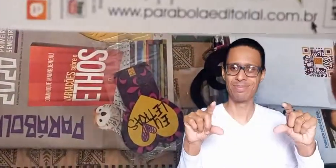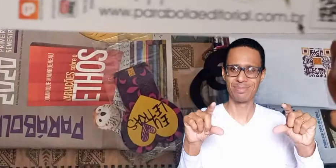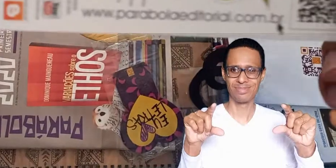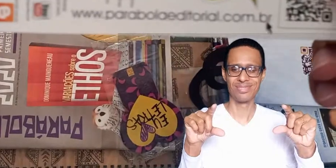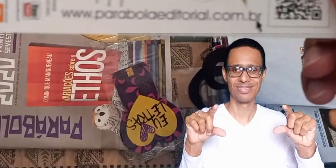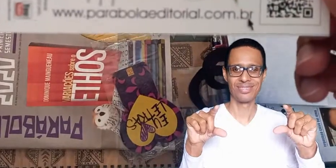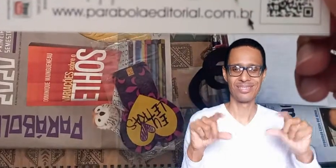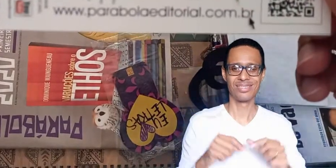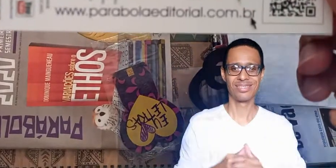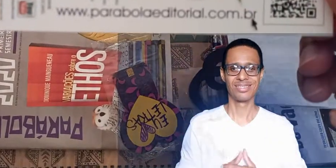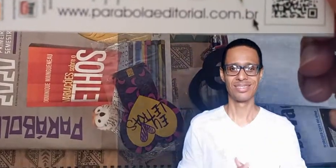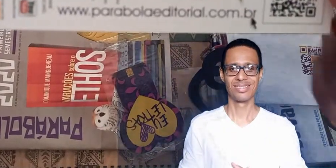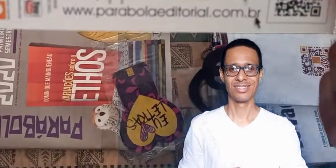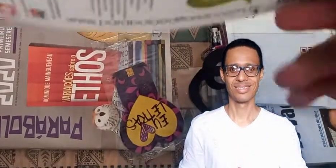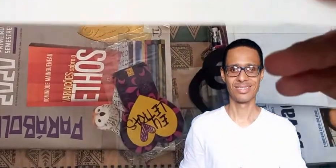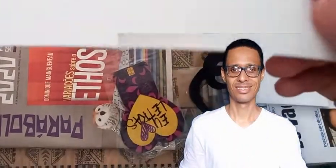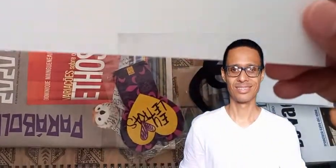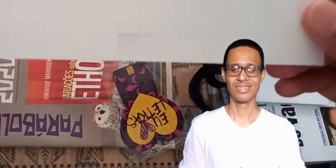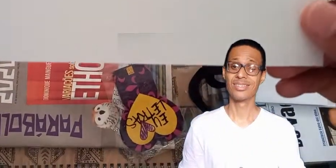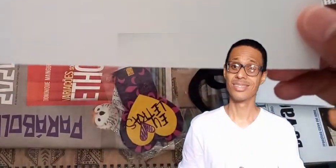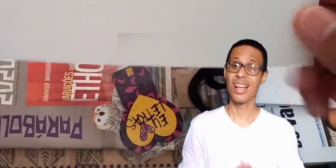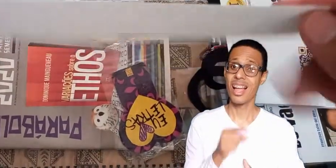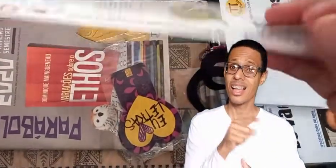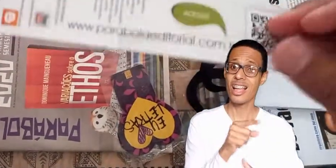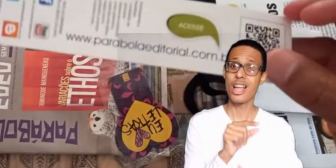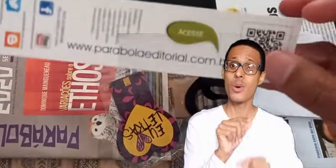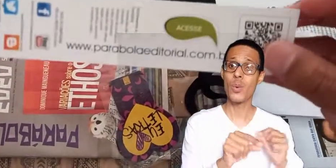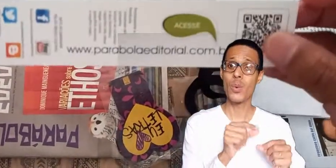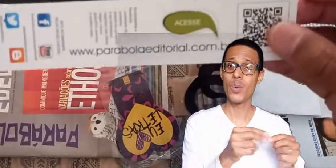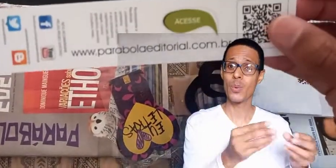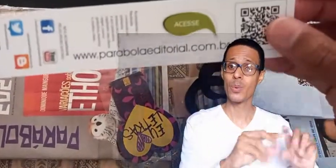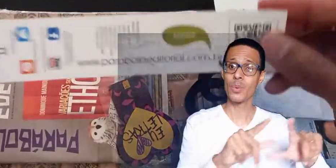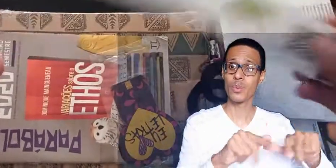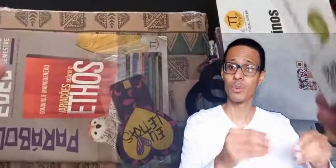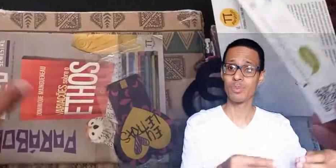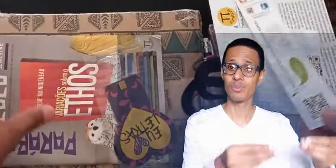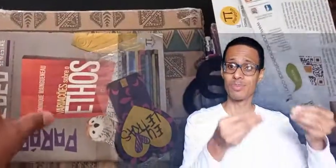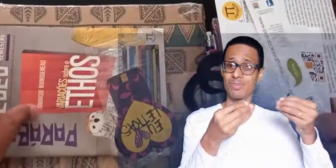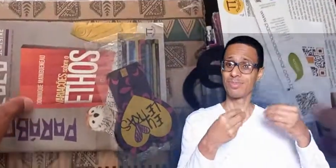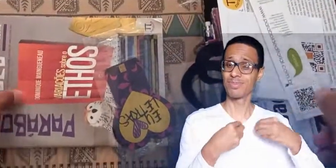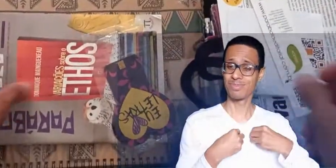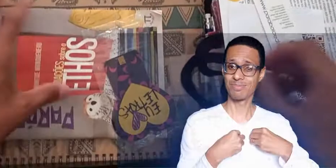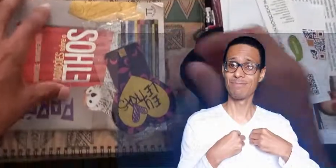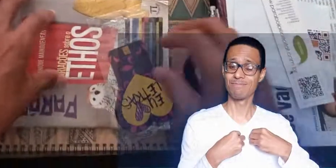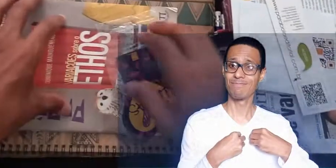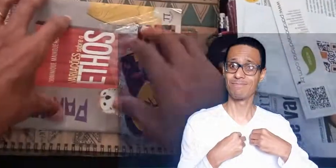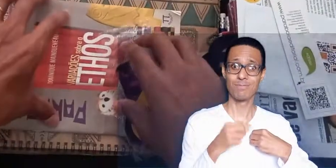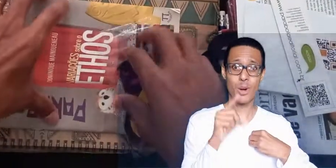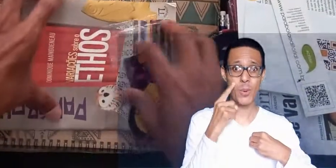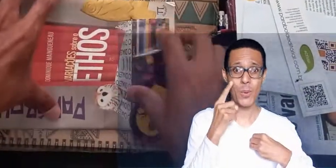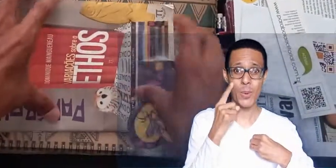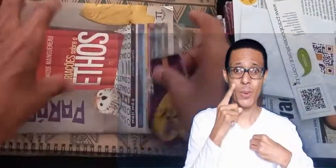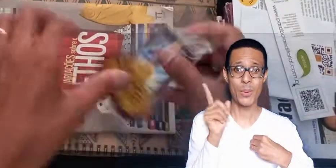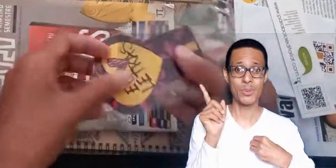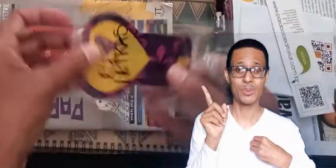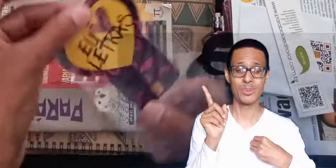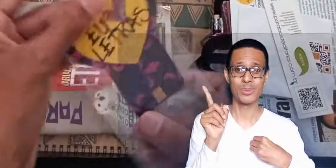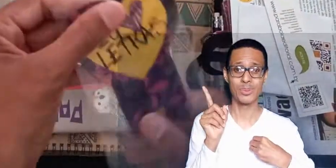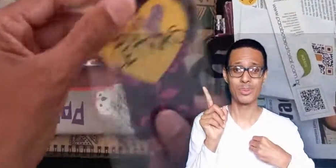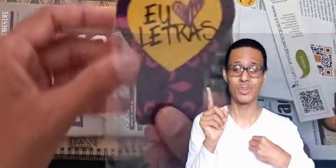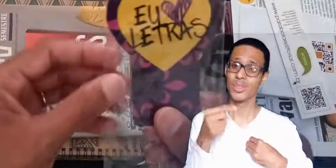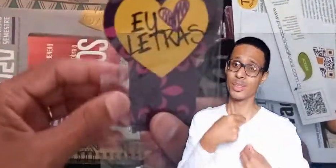cara. São os mimos de quem é um parabólico. Olha isso aqui que legal, cara. Eu